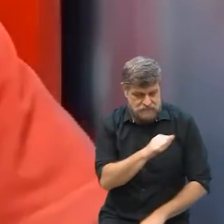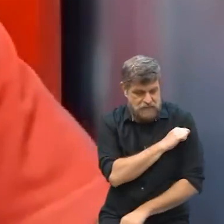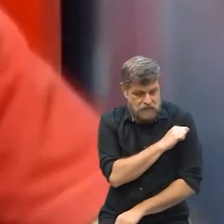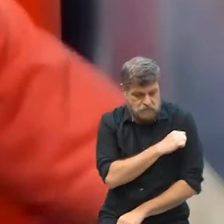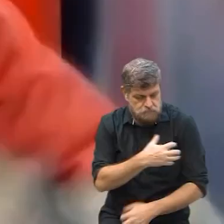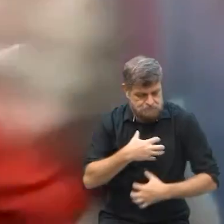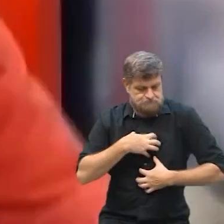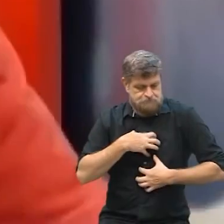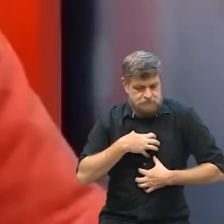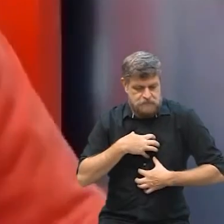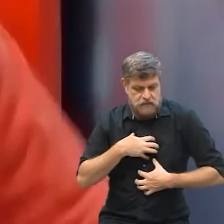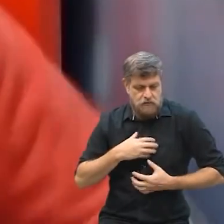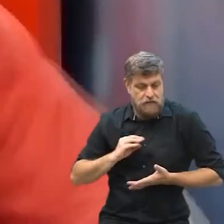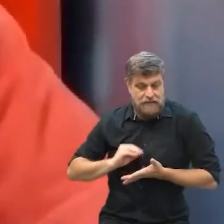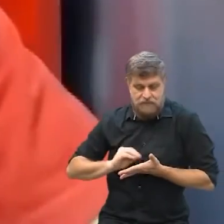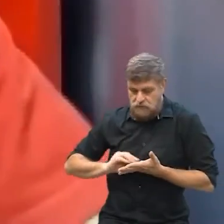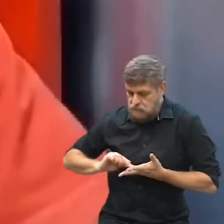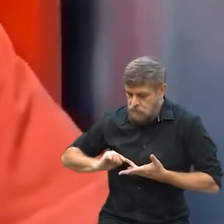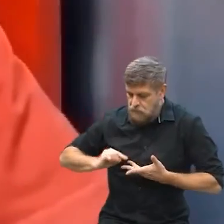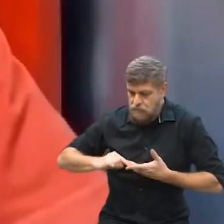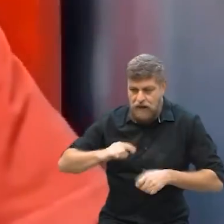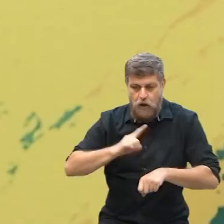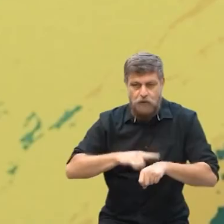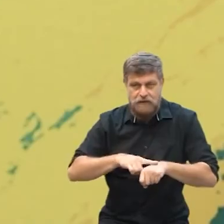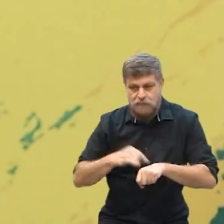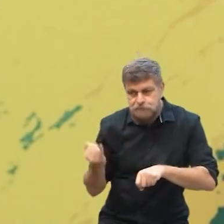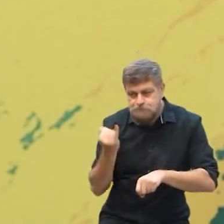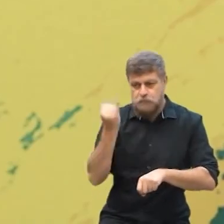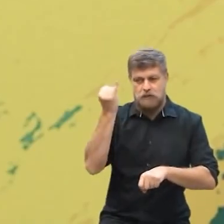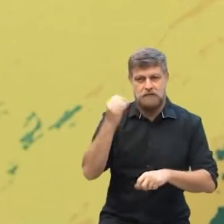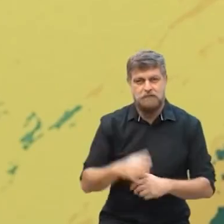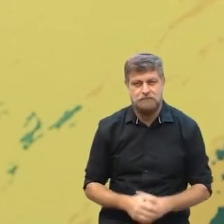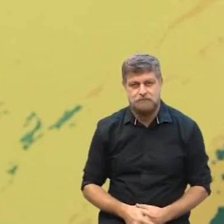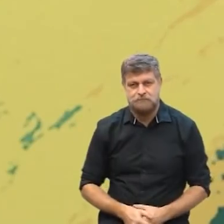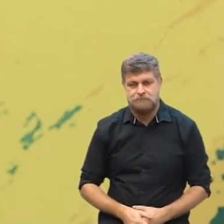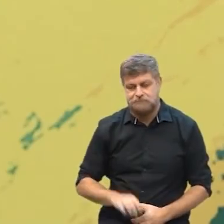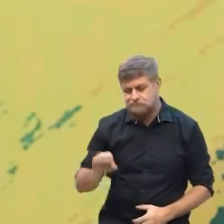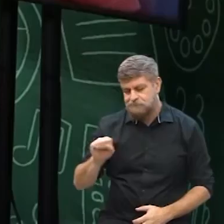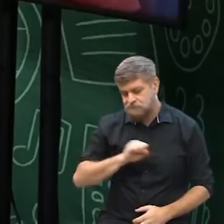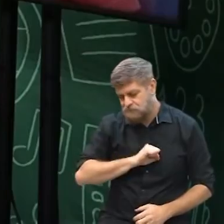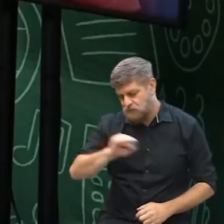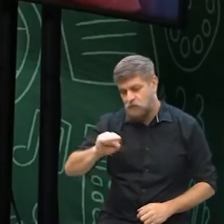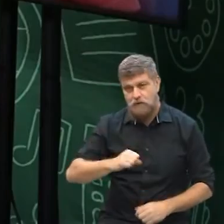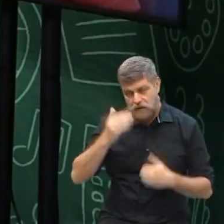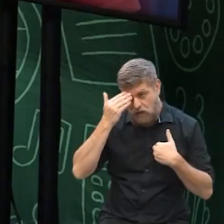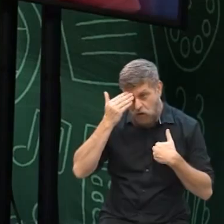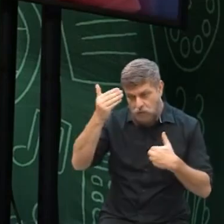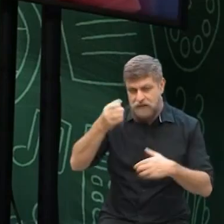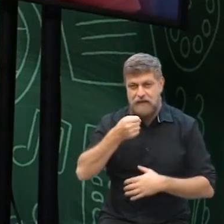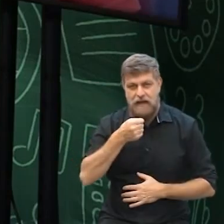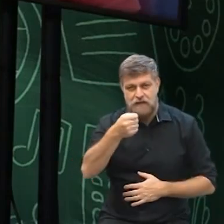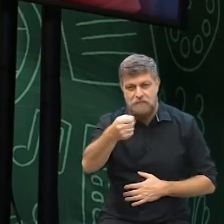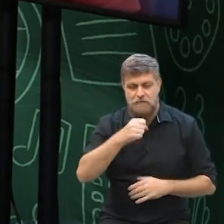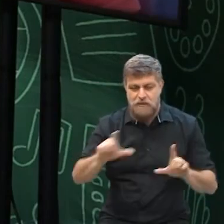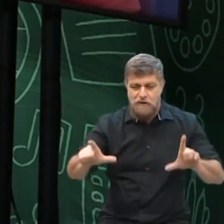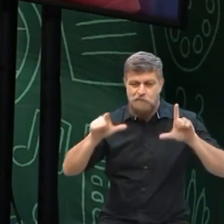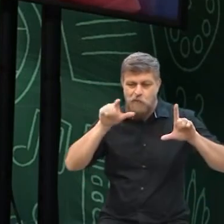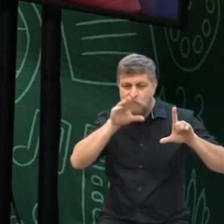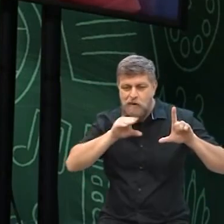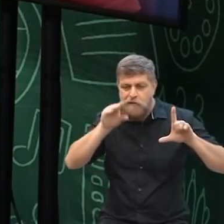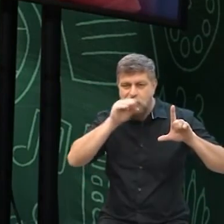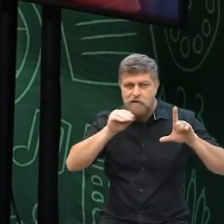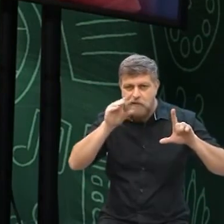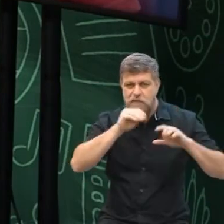aluno, ou a falta de tempo dele, enfim. Beleza. Muito obrigado por atender aqui a